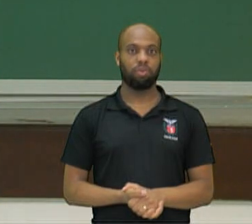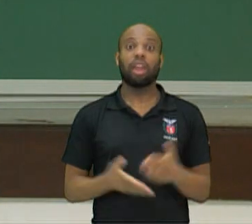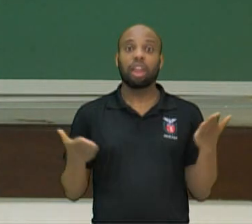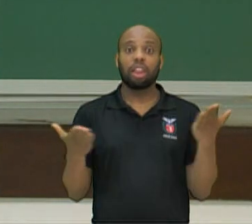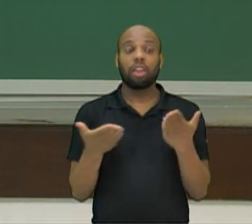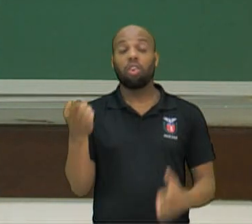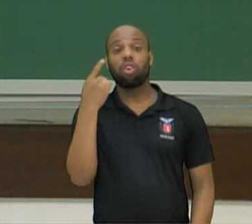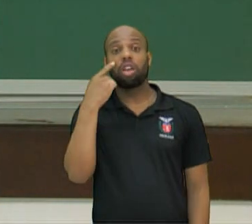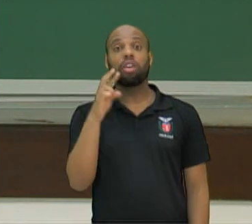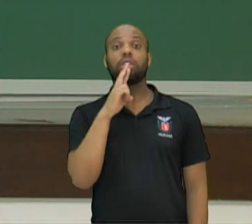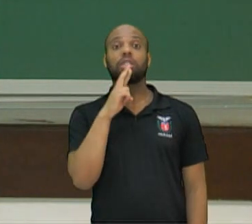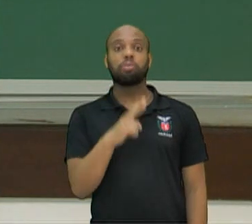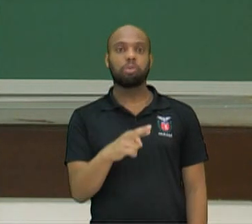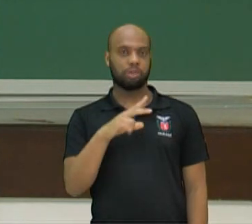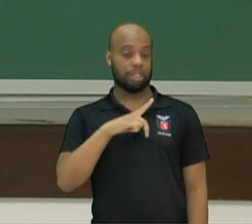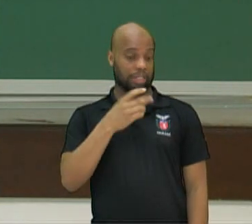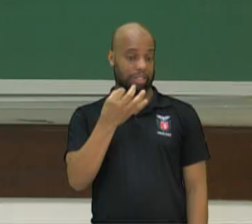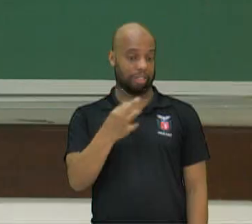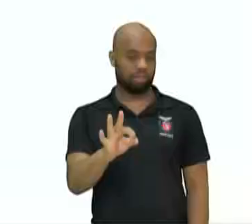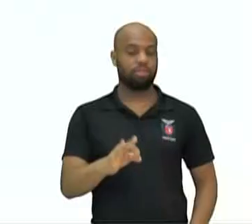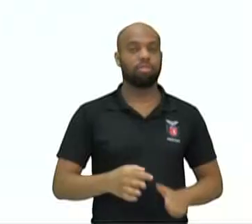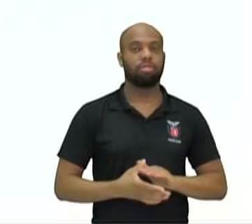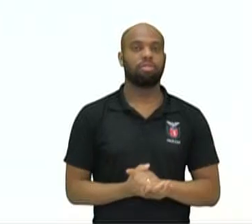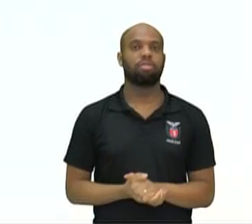Vamos à resposta correta?